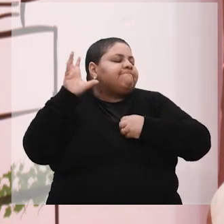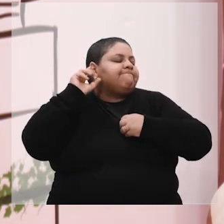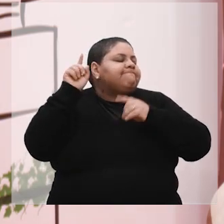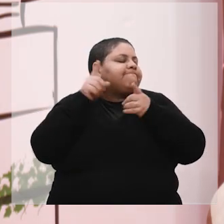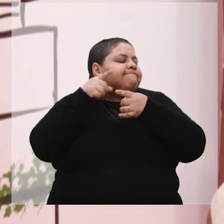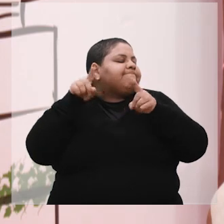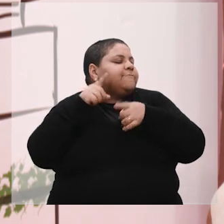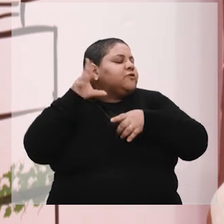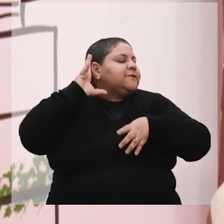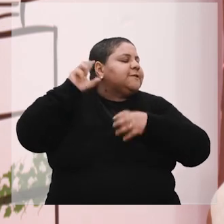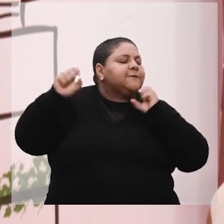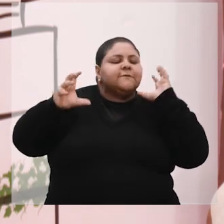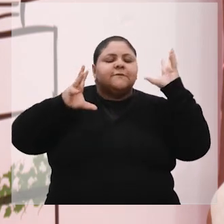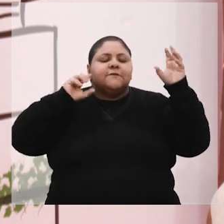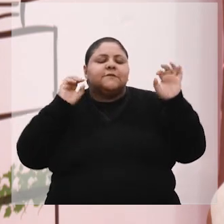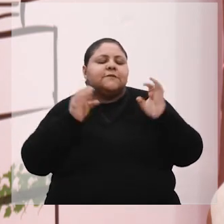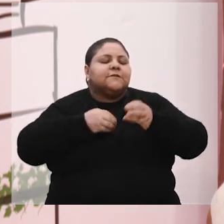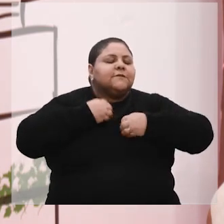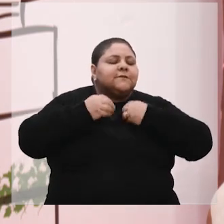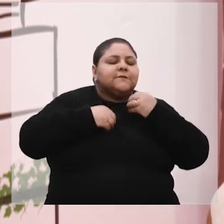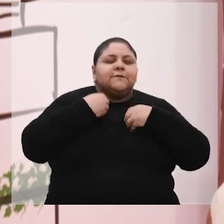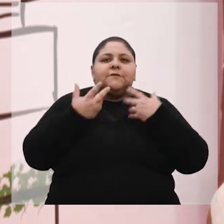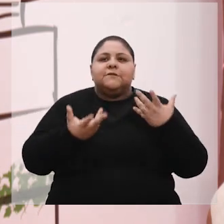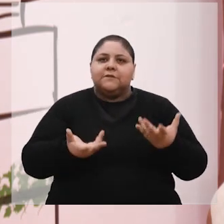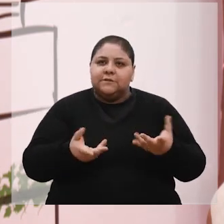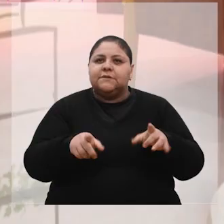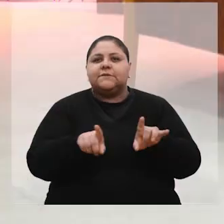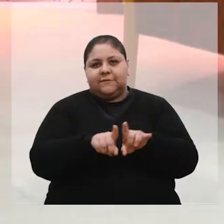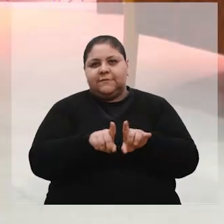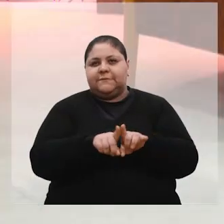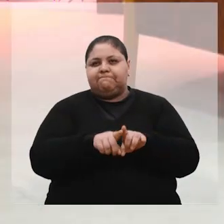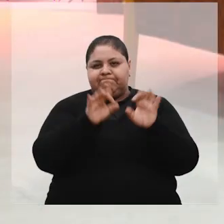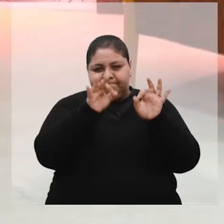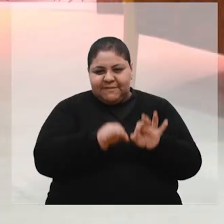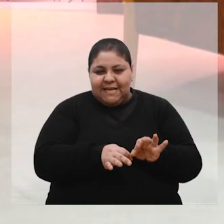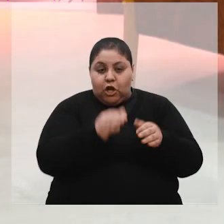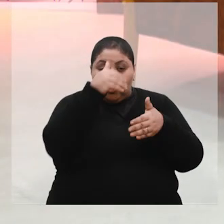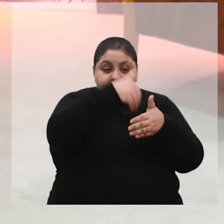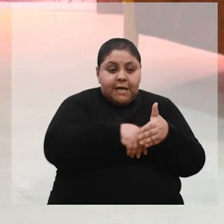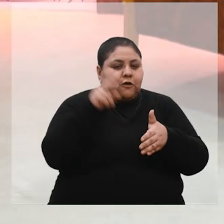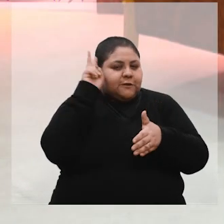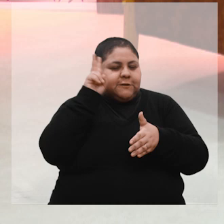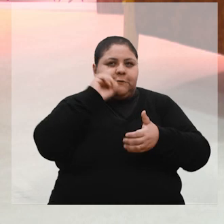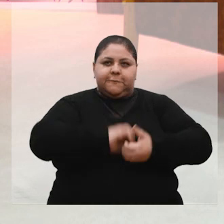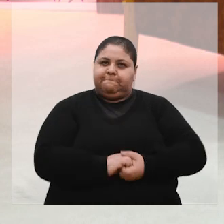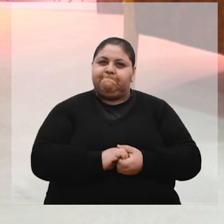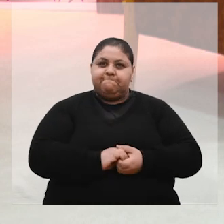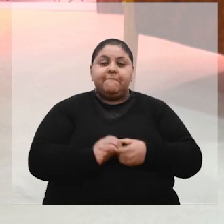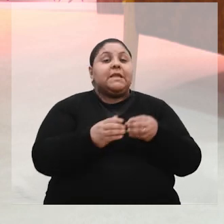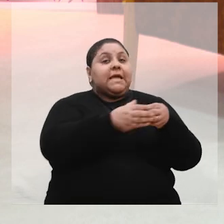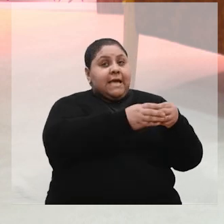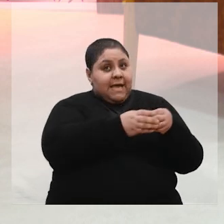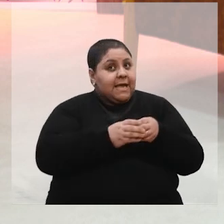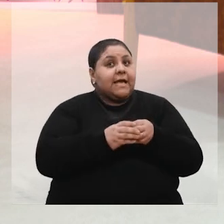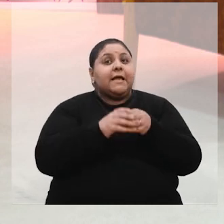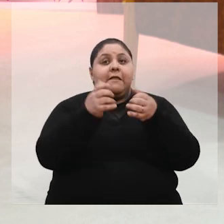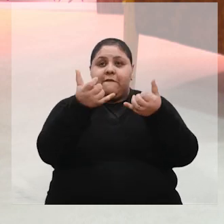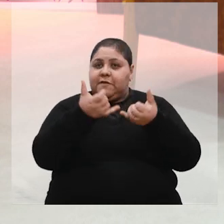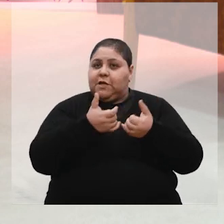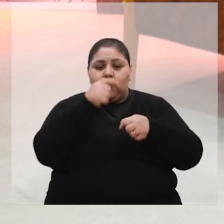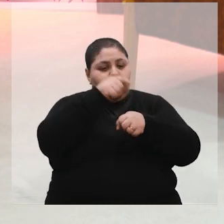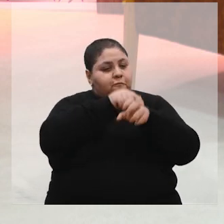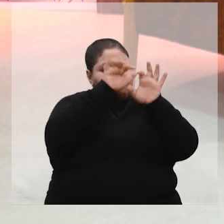tocando, tu consegue sentir mais como se estivesse dentro da história. A nossa produção ali faz sinal que o tempo esgotou.